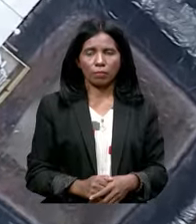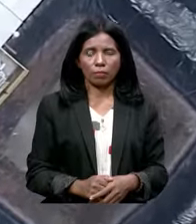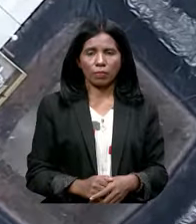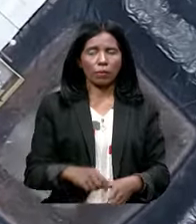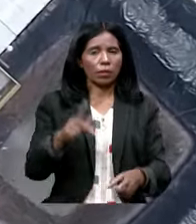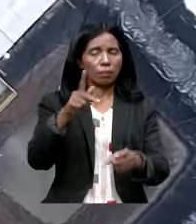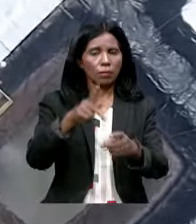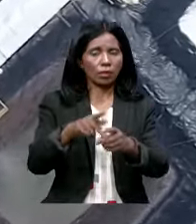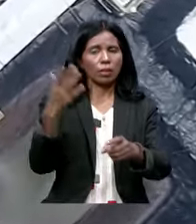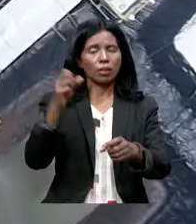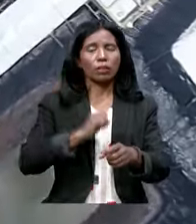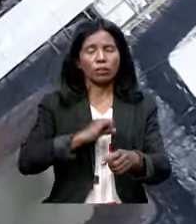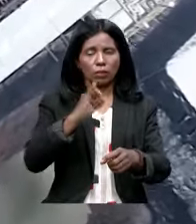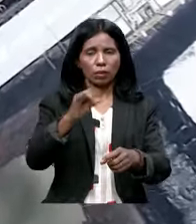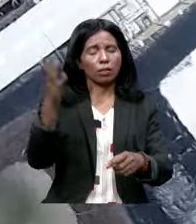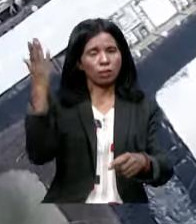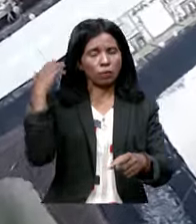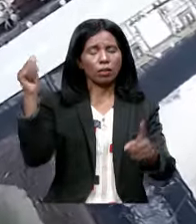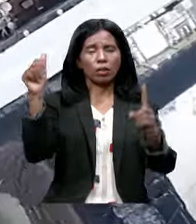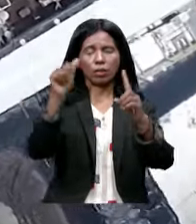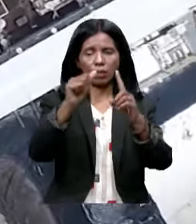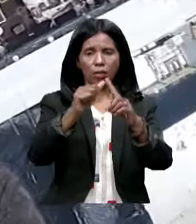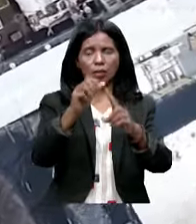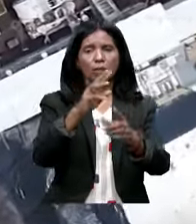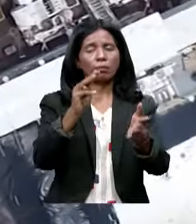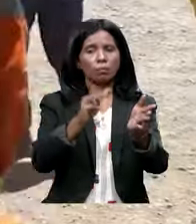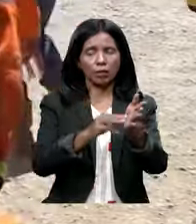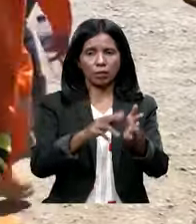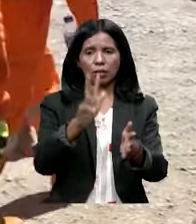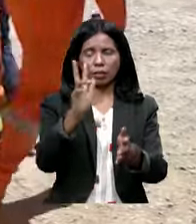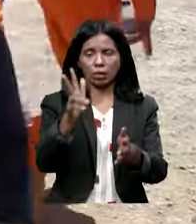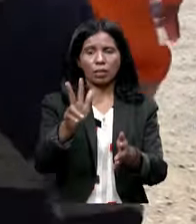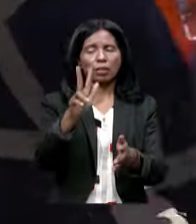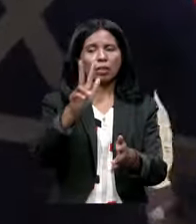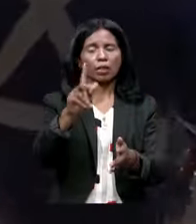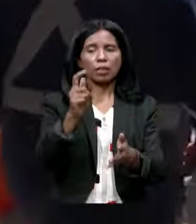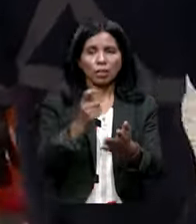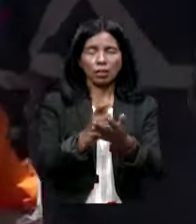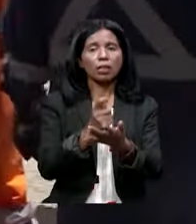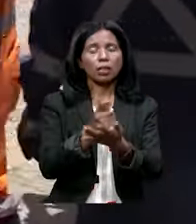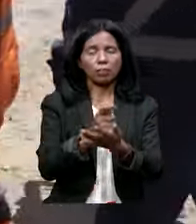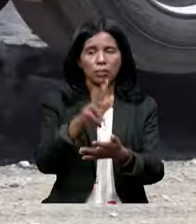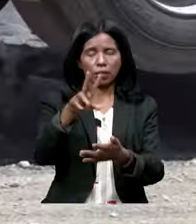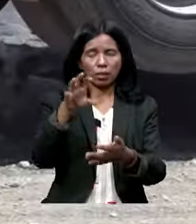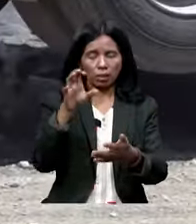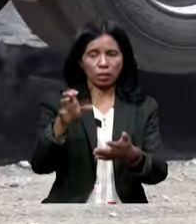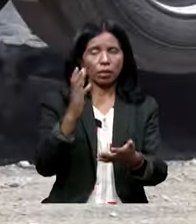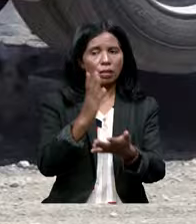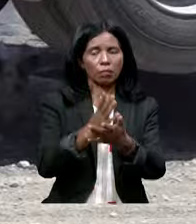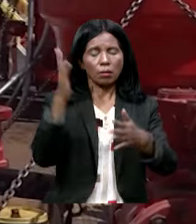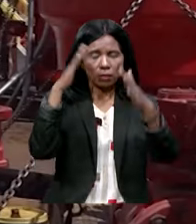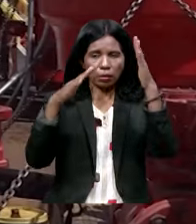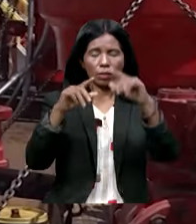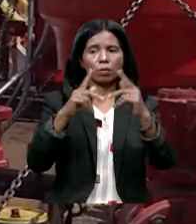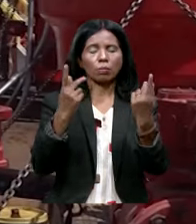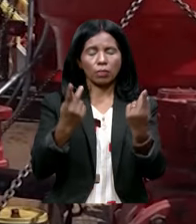Perfuração mina e a suai nebe antes ne atinge ona metro rihuntolo atusira, mas be parado tia, tamba moço problema entre